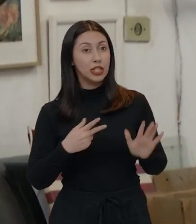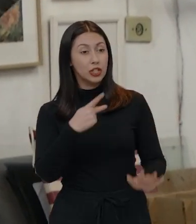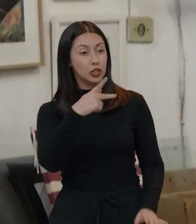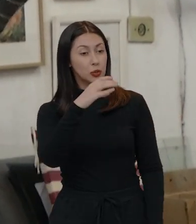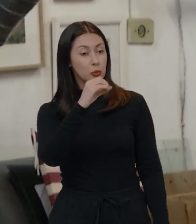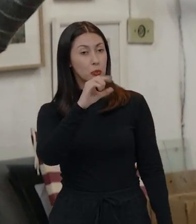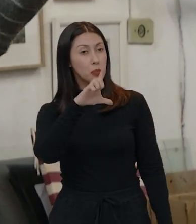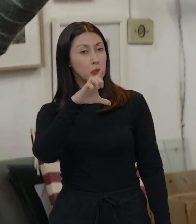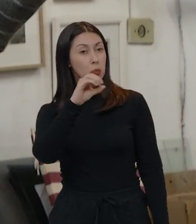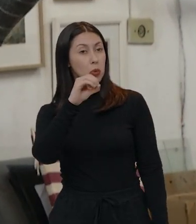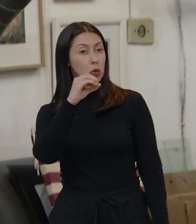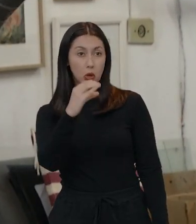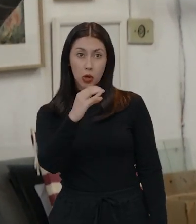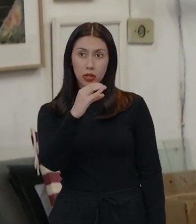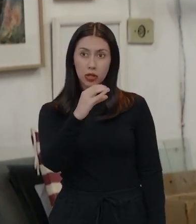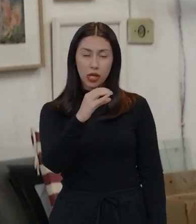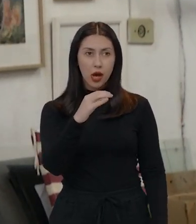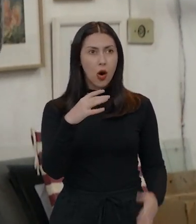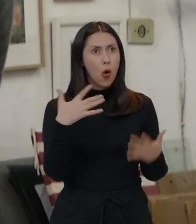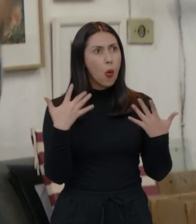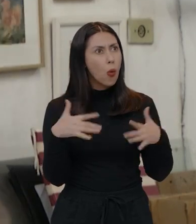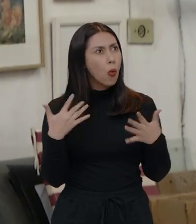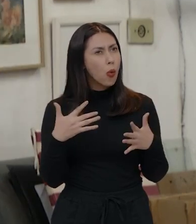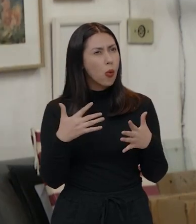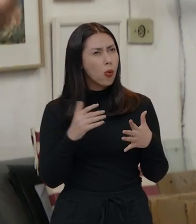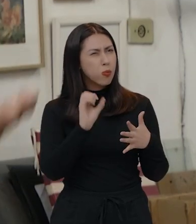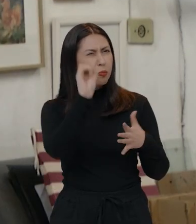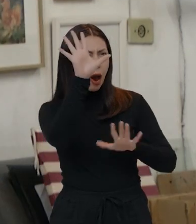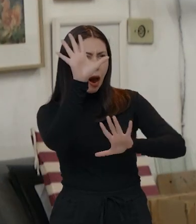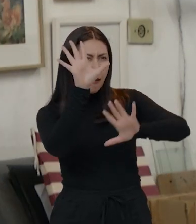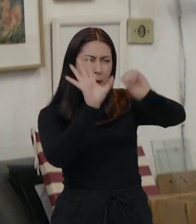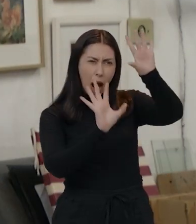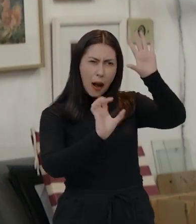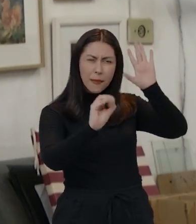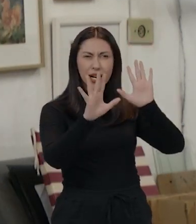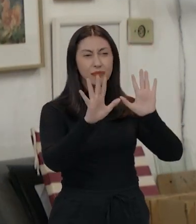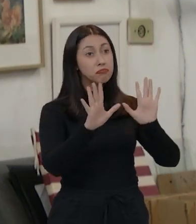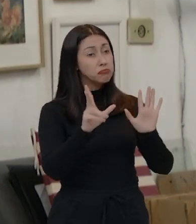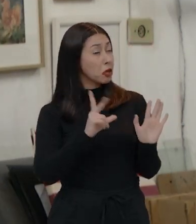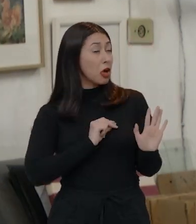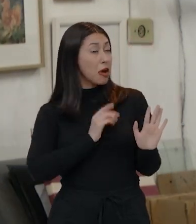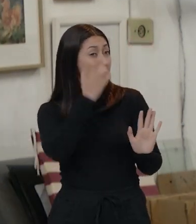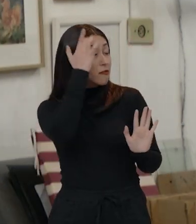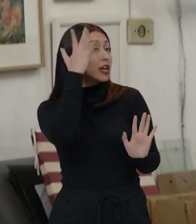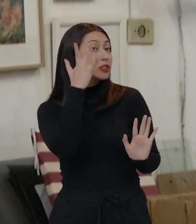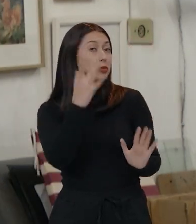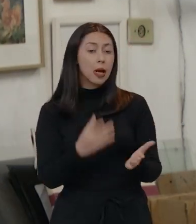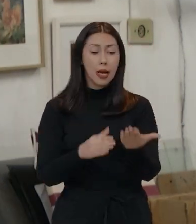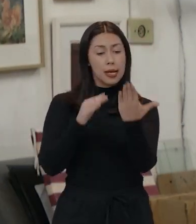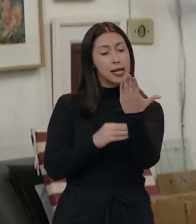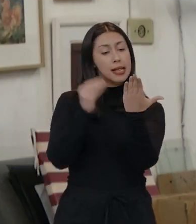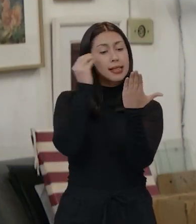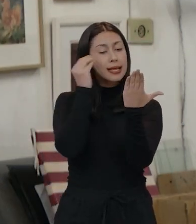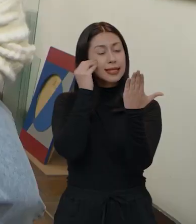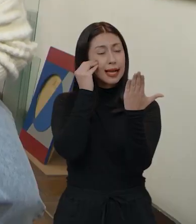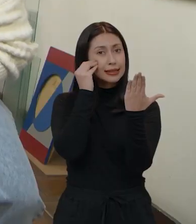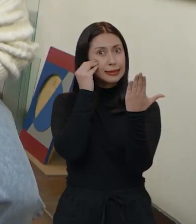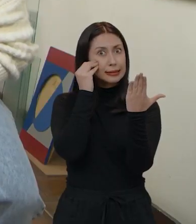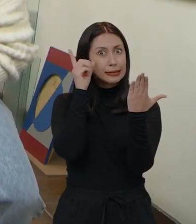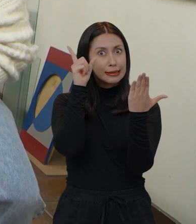Pollock. Então você se impressiona com aquelas manchas, diz, poxa, mas esse negócio é fácil de fazer. Então você vai fazer, não é fácil.